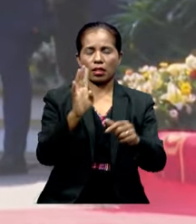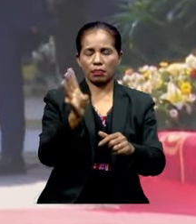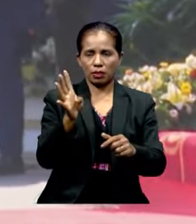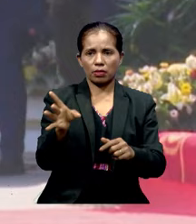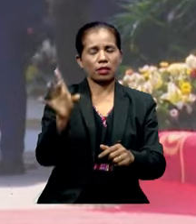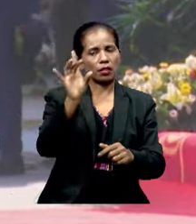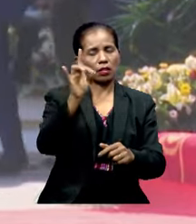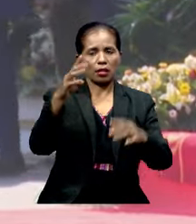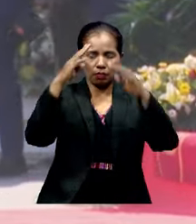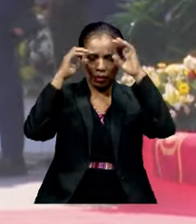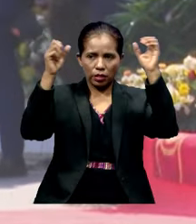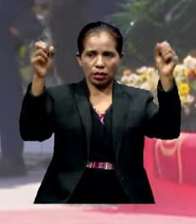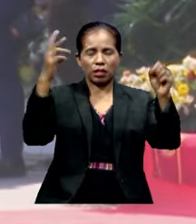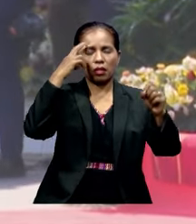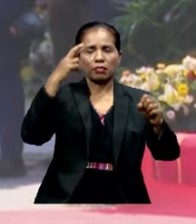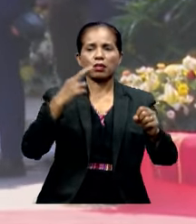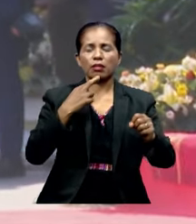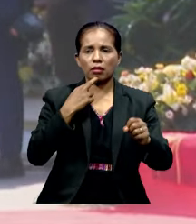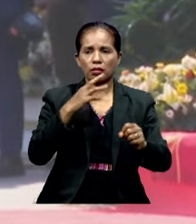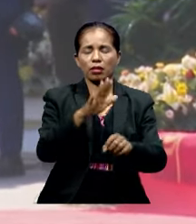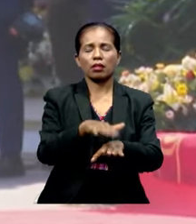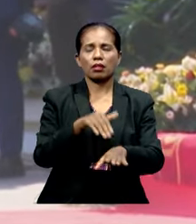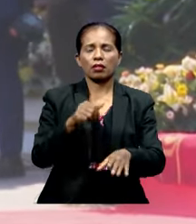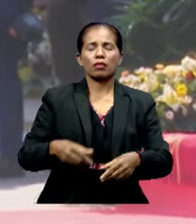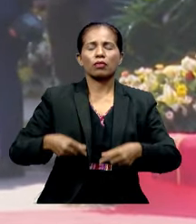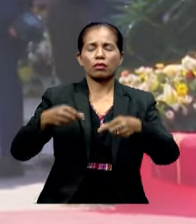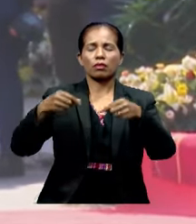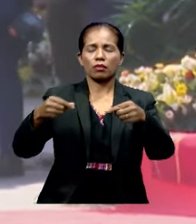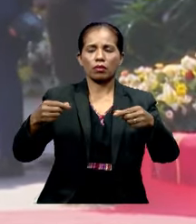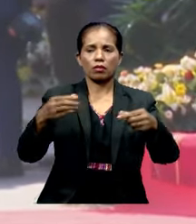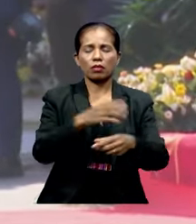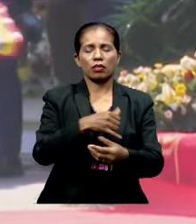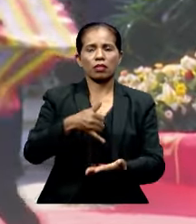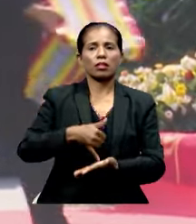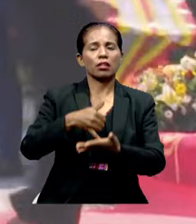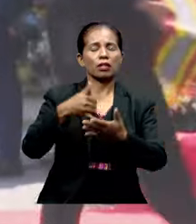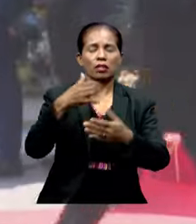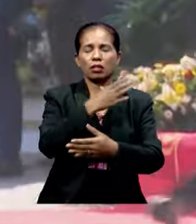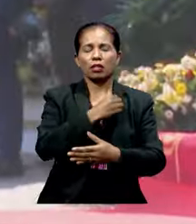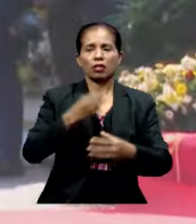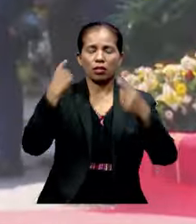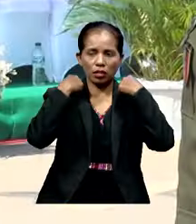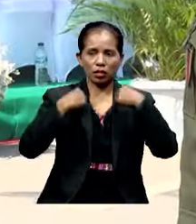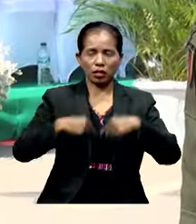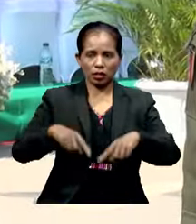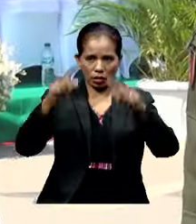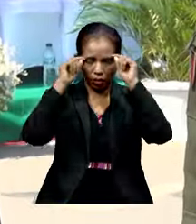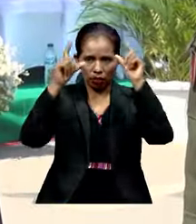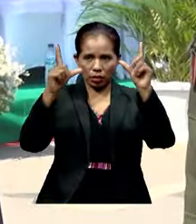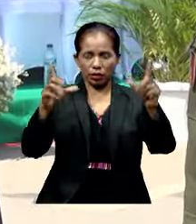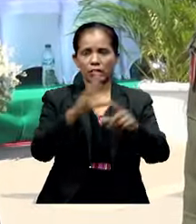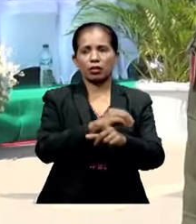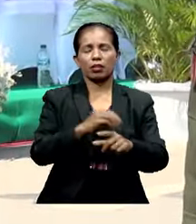resinualu, Presidente da República José Ramos Horta condecora se festado Guiné-Bissau com medalha Ordem de Timor-Leste Grande